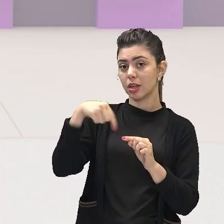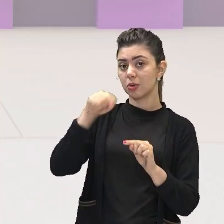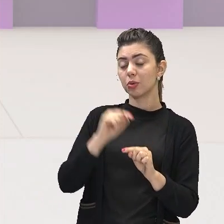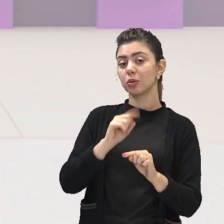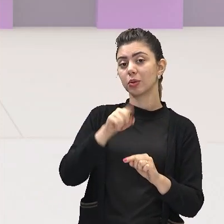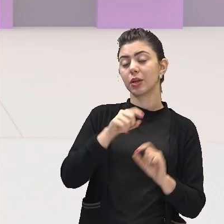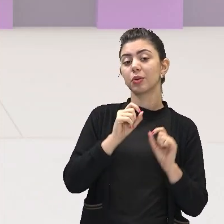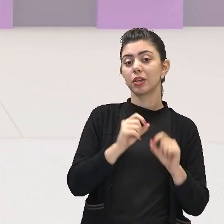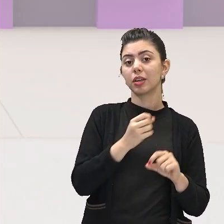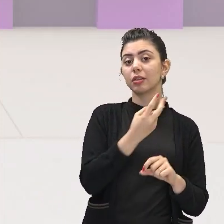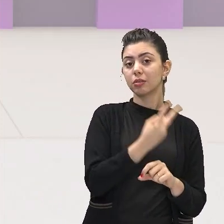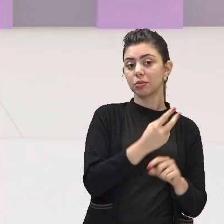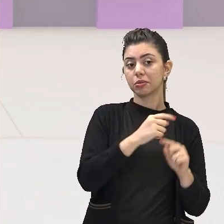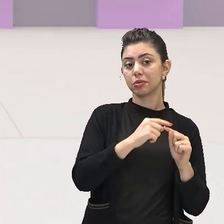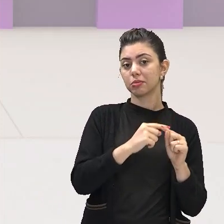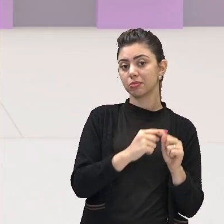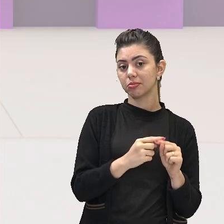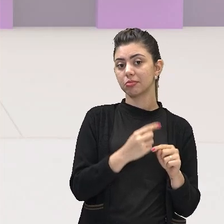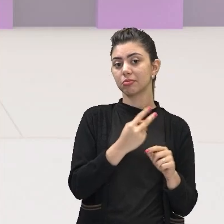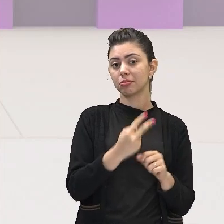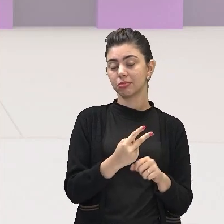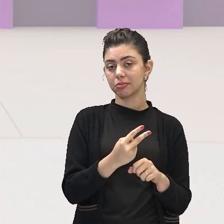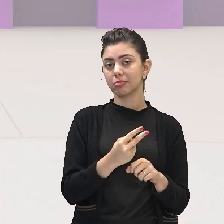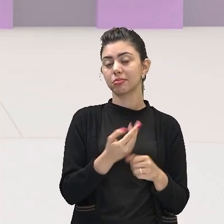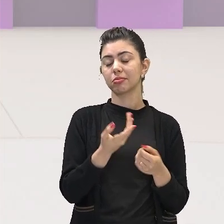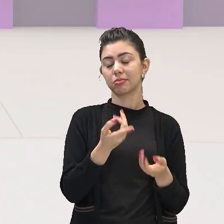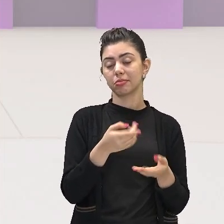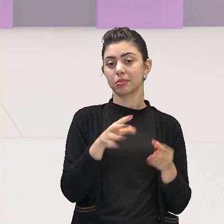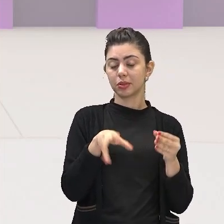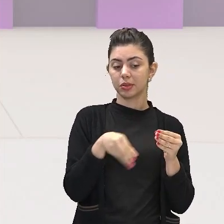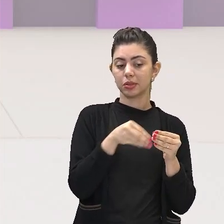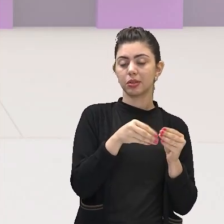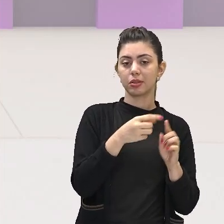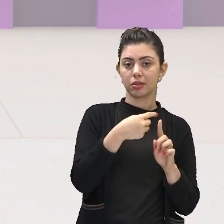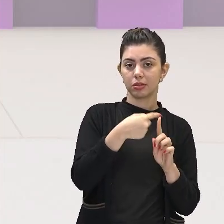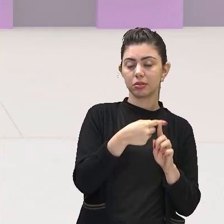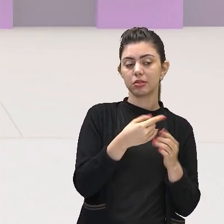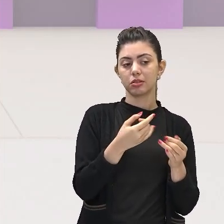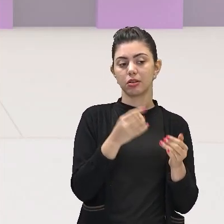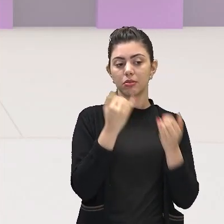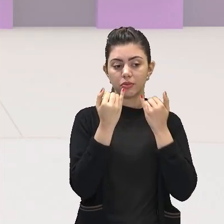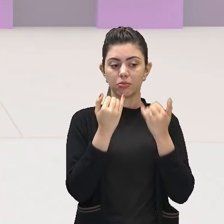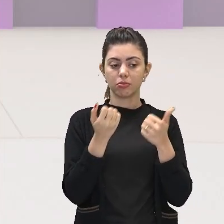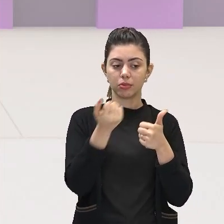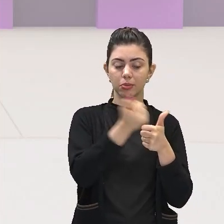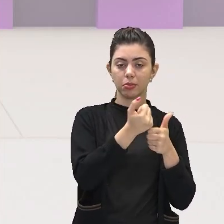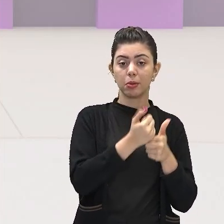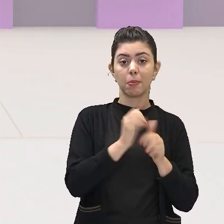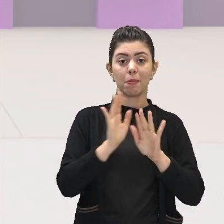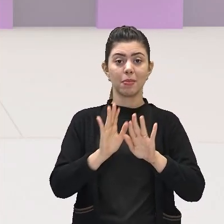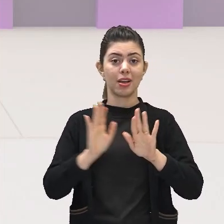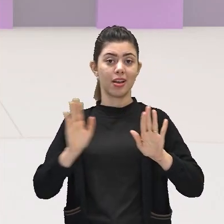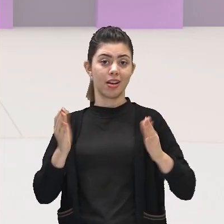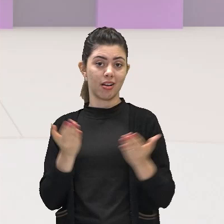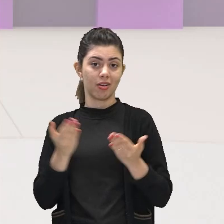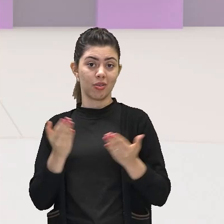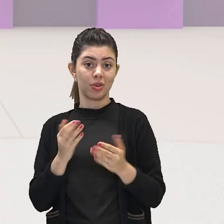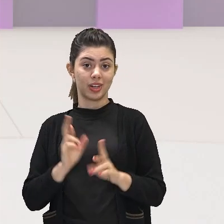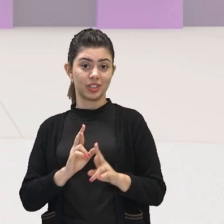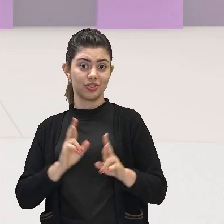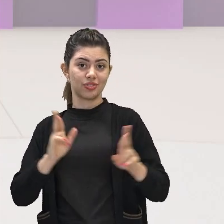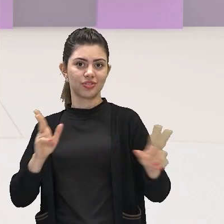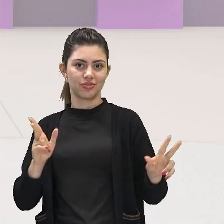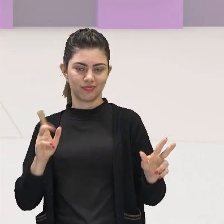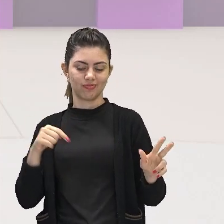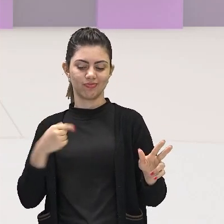2. Ok? Onde a gente estuda ali o método da adição, o método da substituição, só que agora a gente vai ver algo mais amplo. Agora a